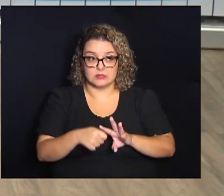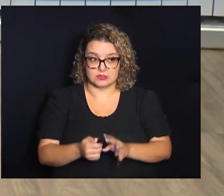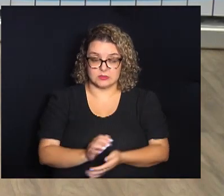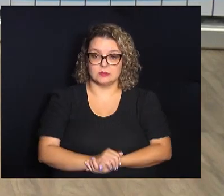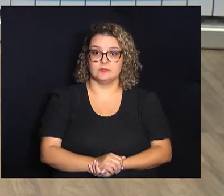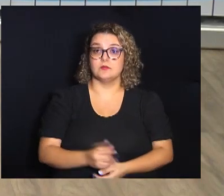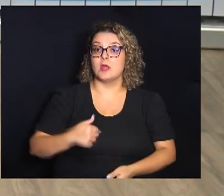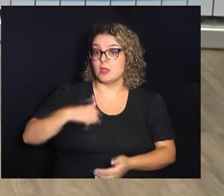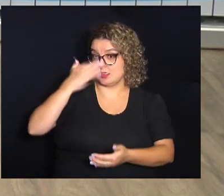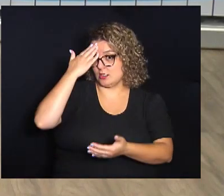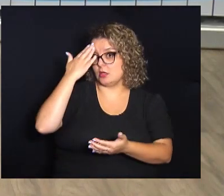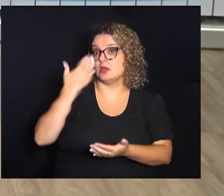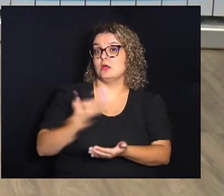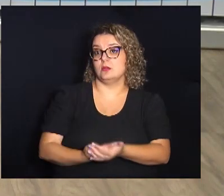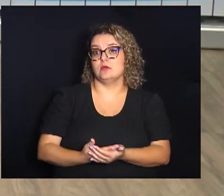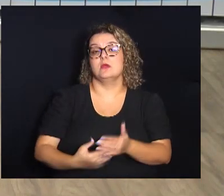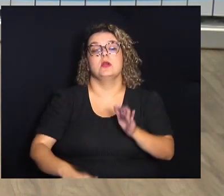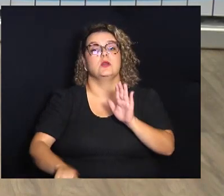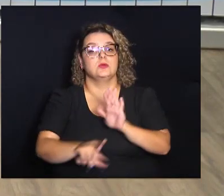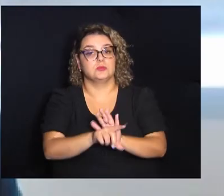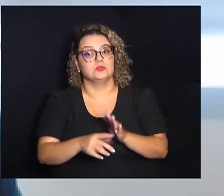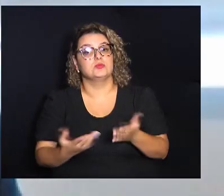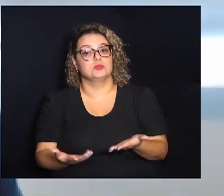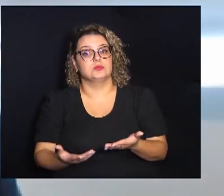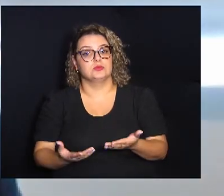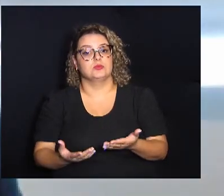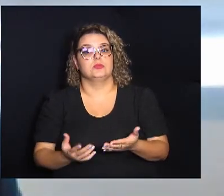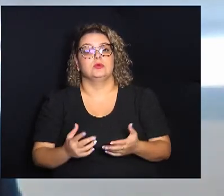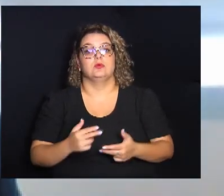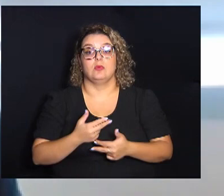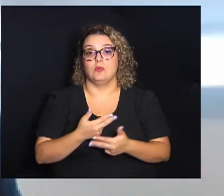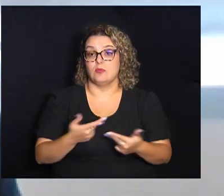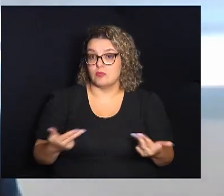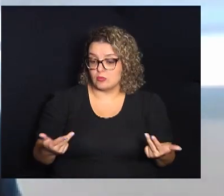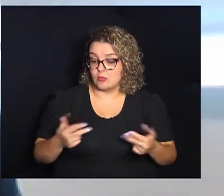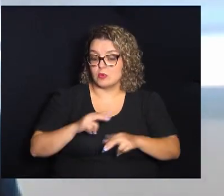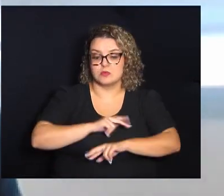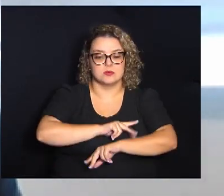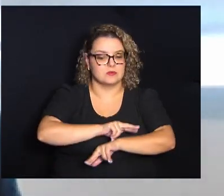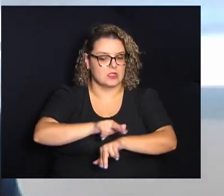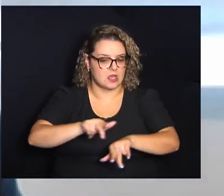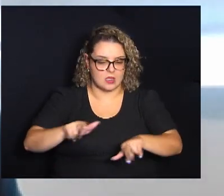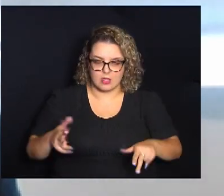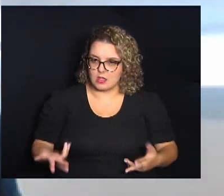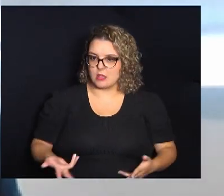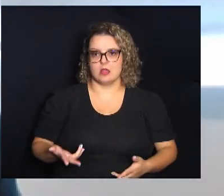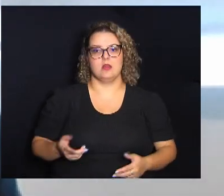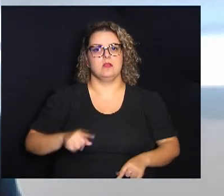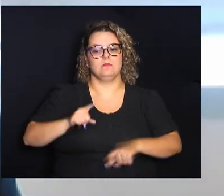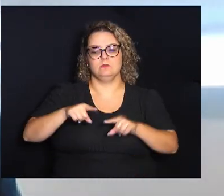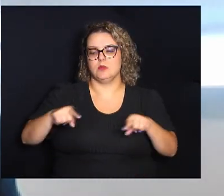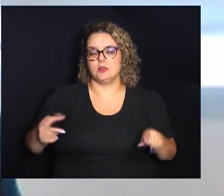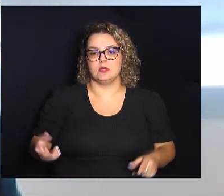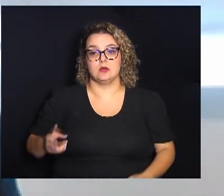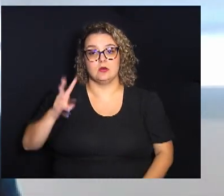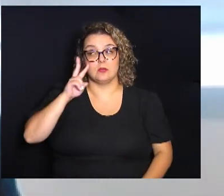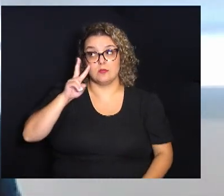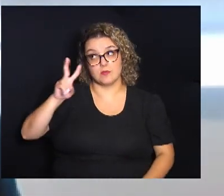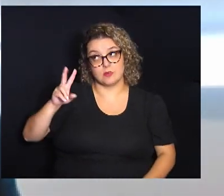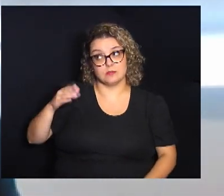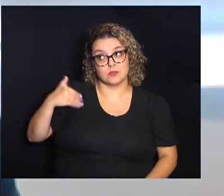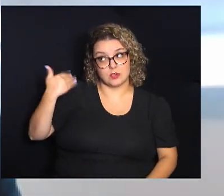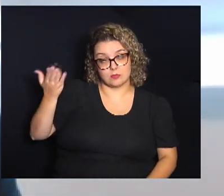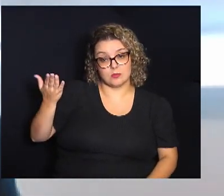Eu acredito que a legislação ela veio com bastante coisa. Como a gente acabou observando os mercados lá de fora e as dores que